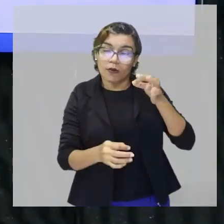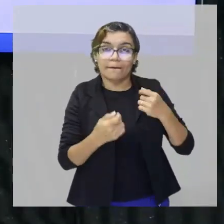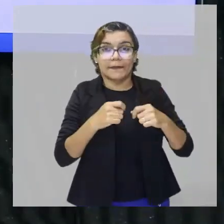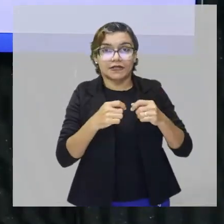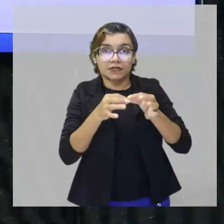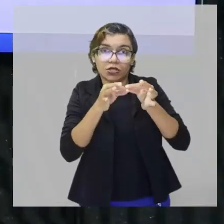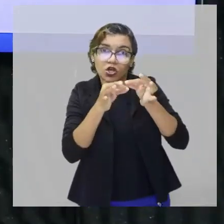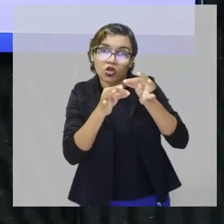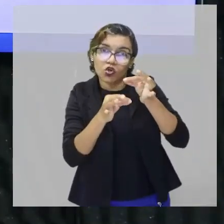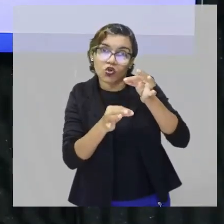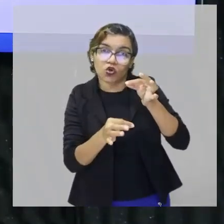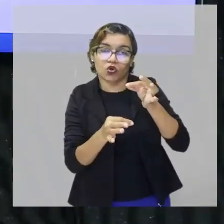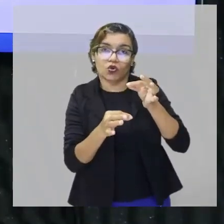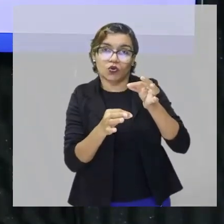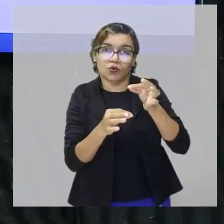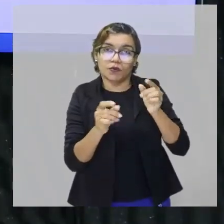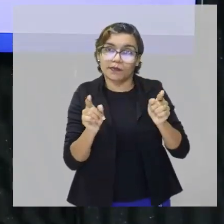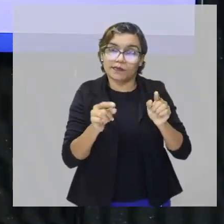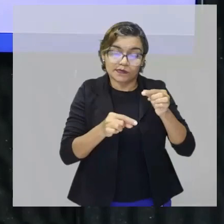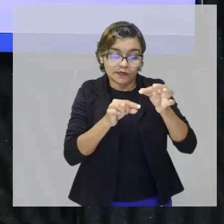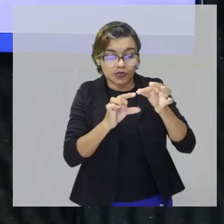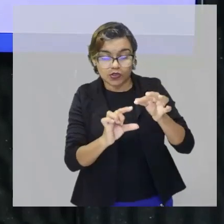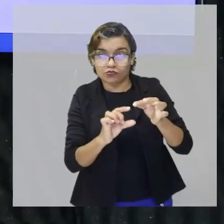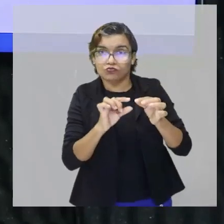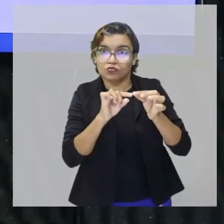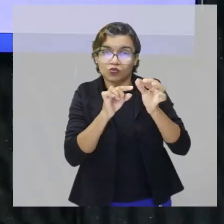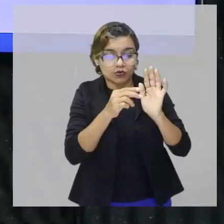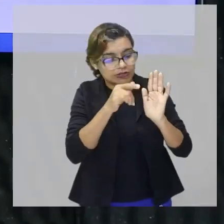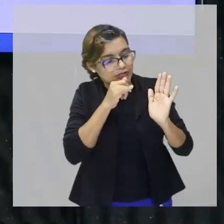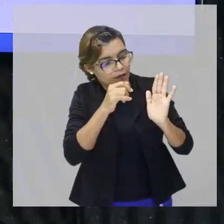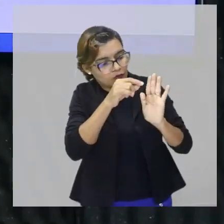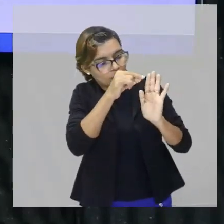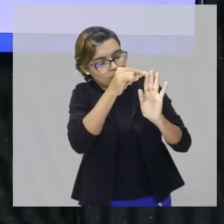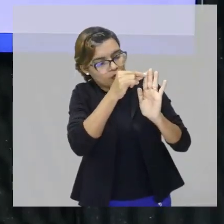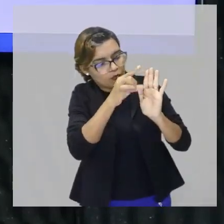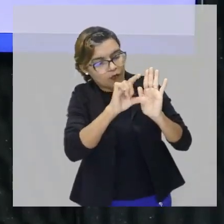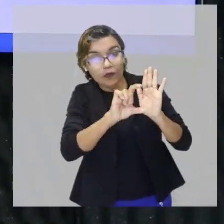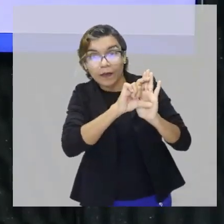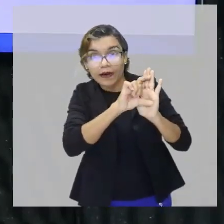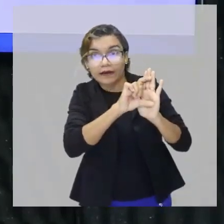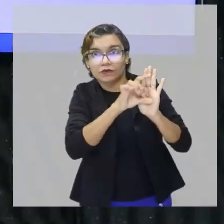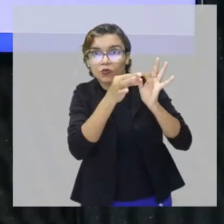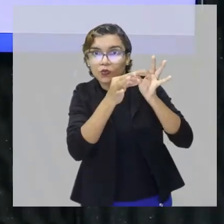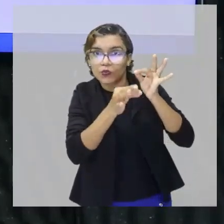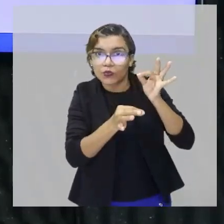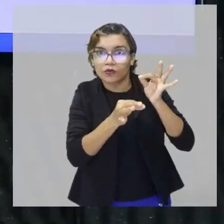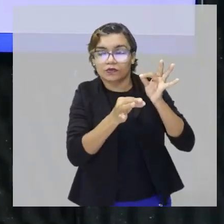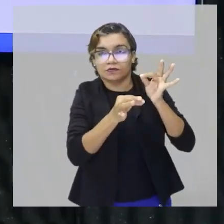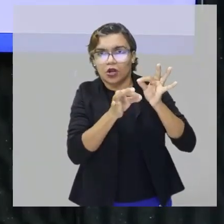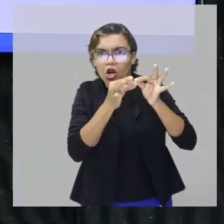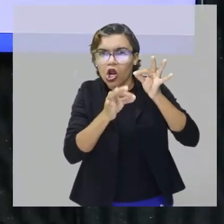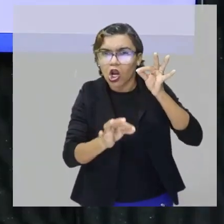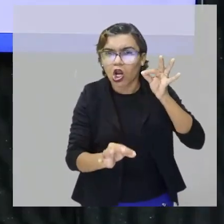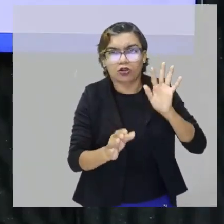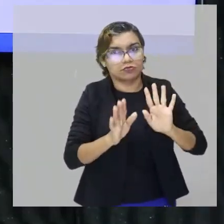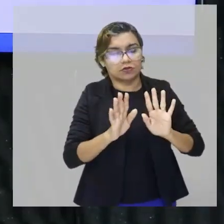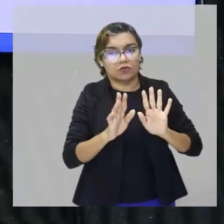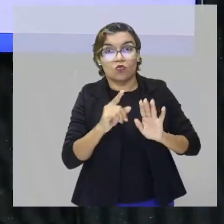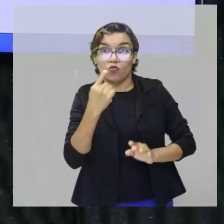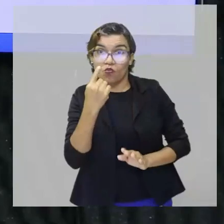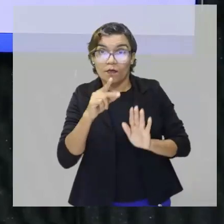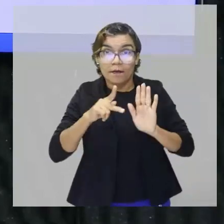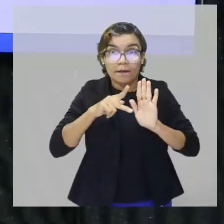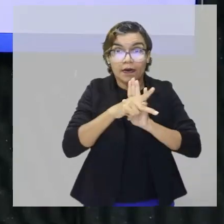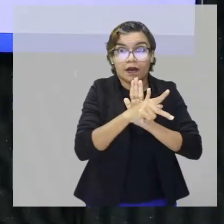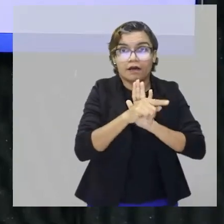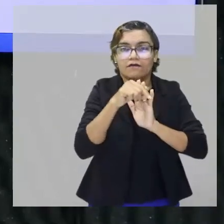sucintos, precisamos limitar, né, a cada parte do texto. Então, certamente 1 parágrafo